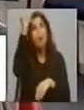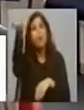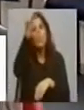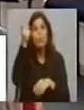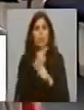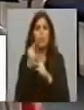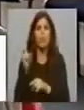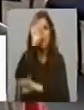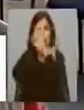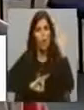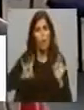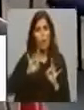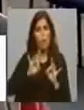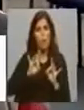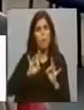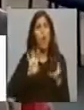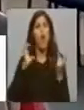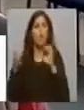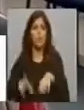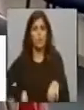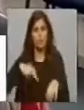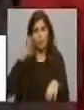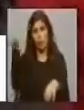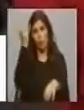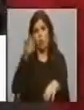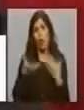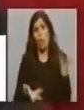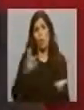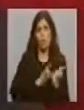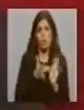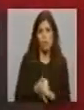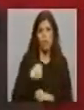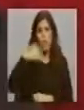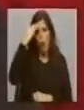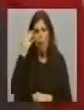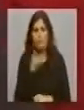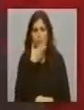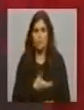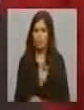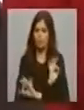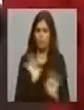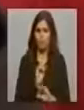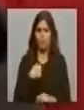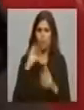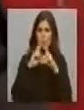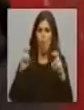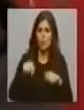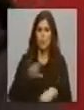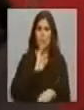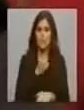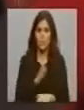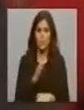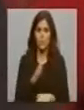Europa é um continente muito rico em cultura comparado a nós. I think it's a great experience for me to discover this country.